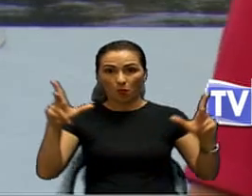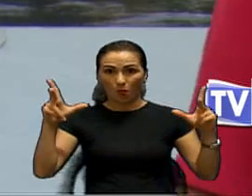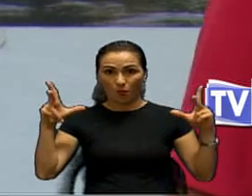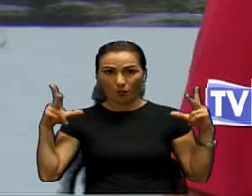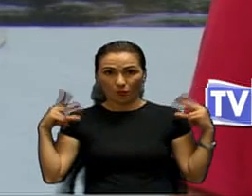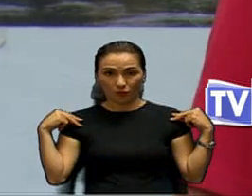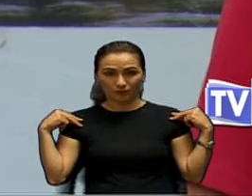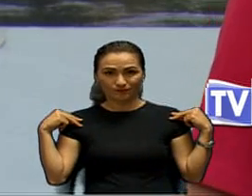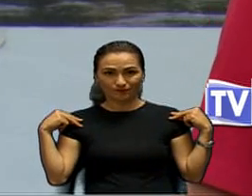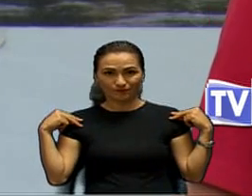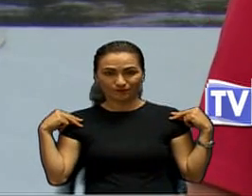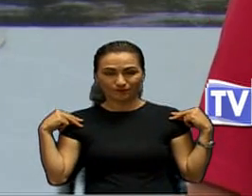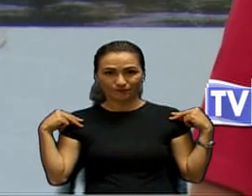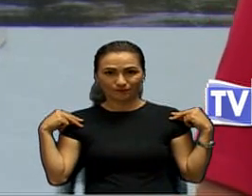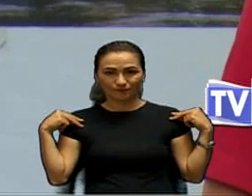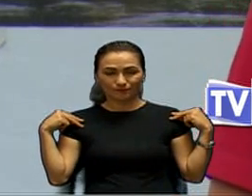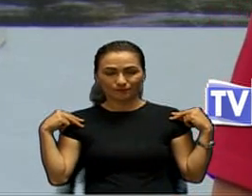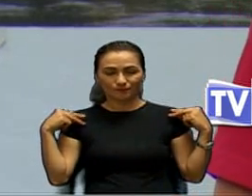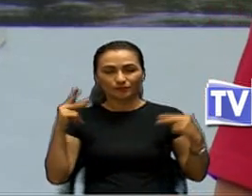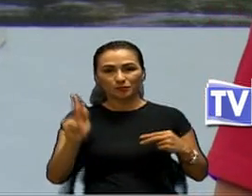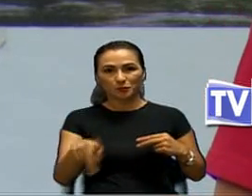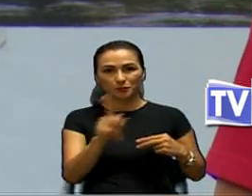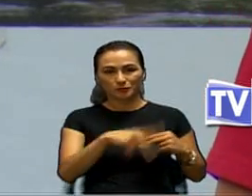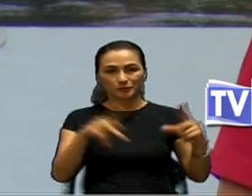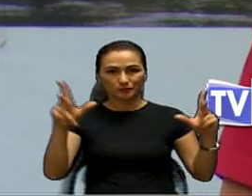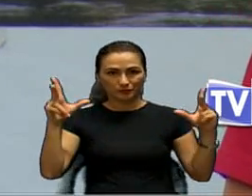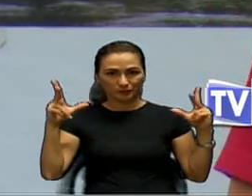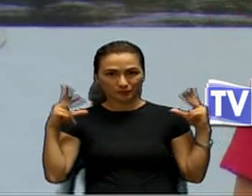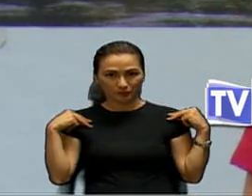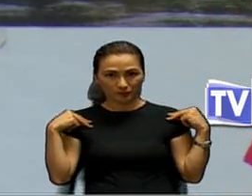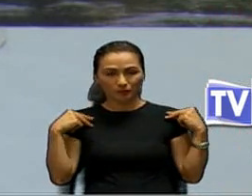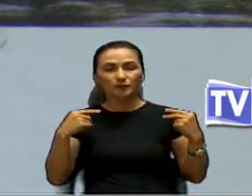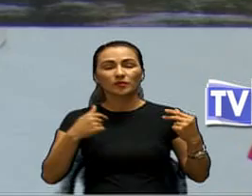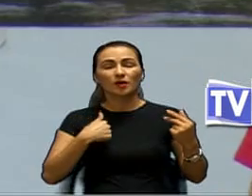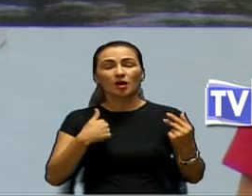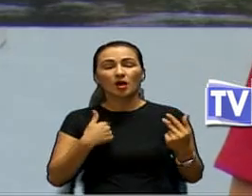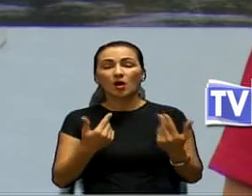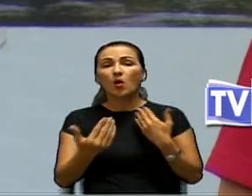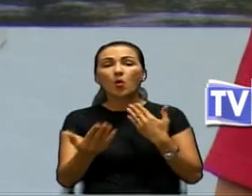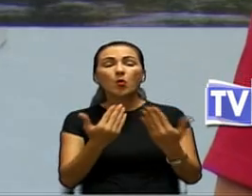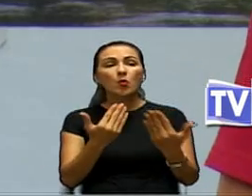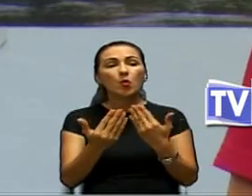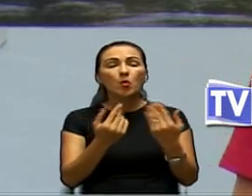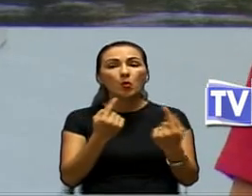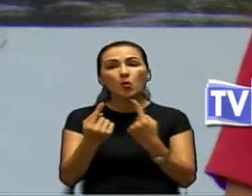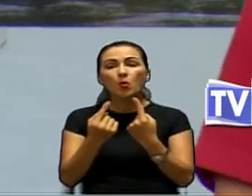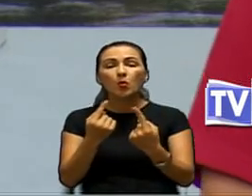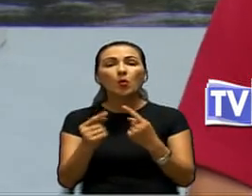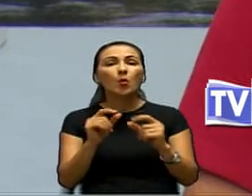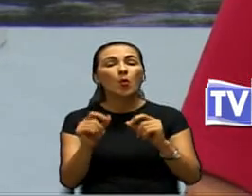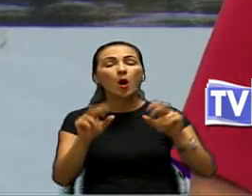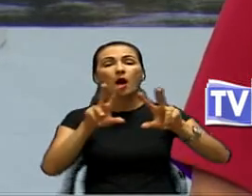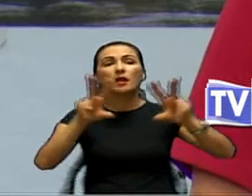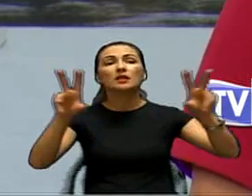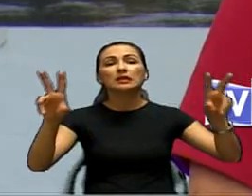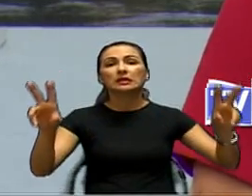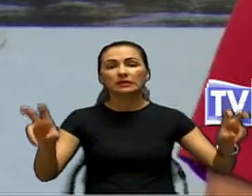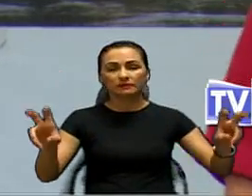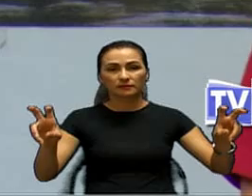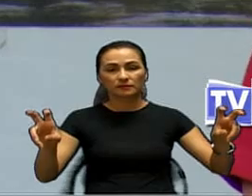Com suas permissões, estarei dialogando com os senhores o seguinte tema.